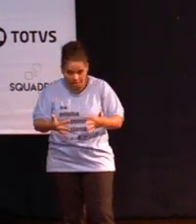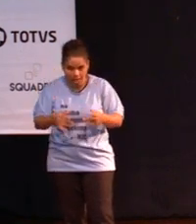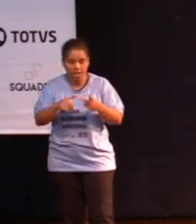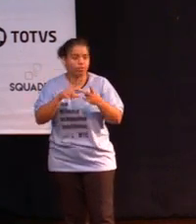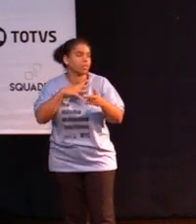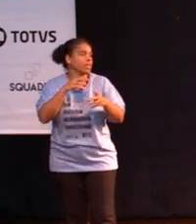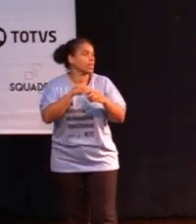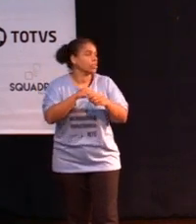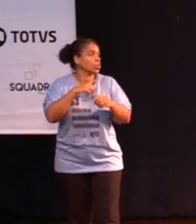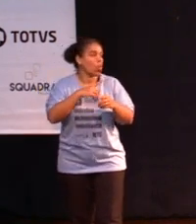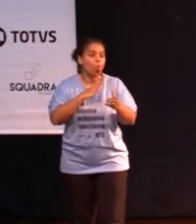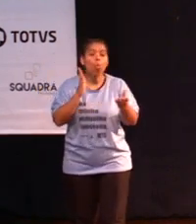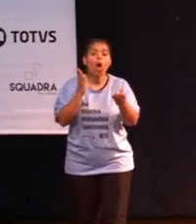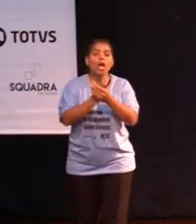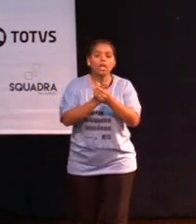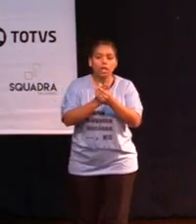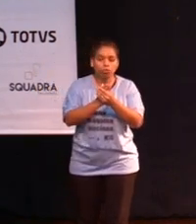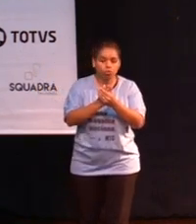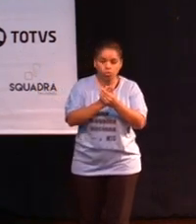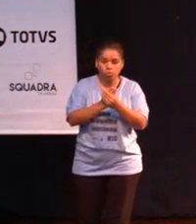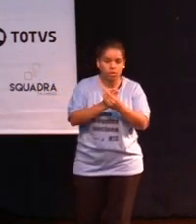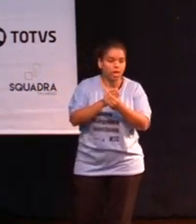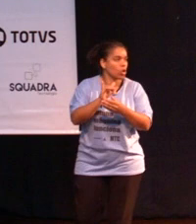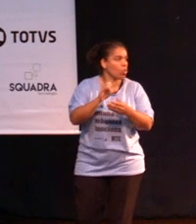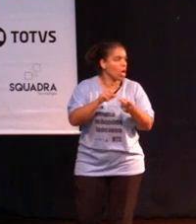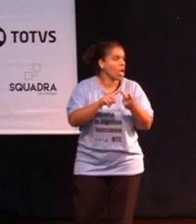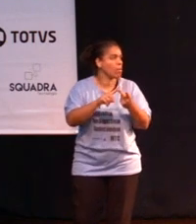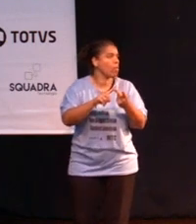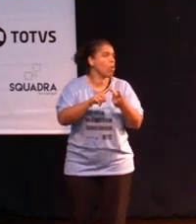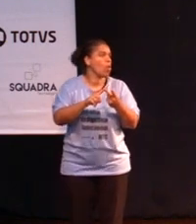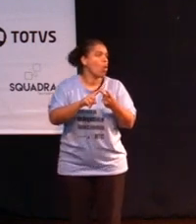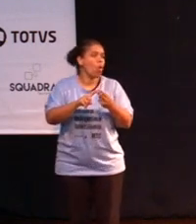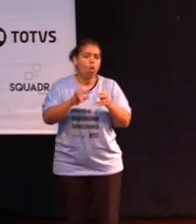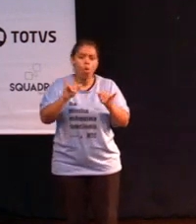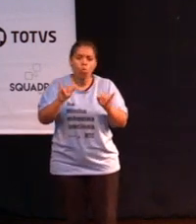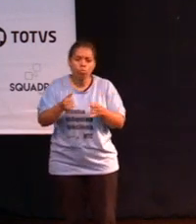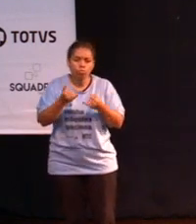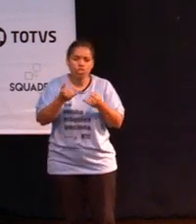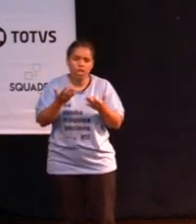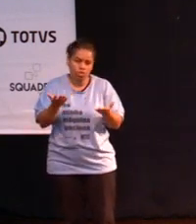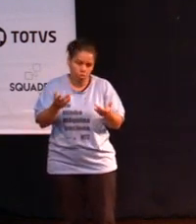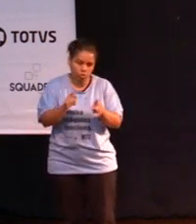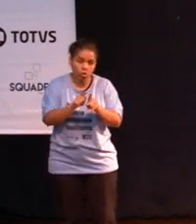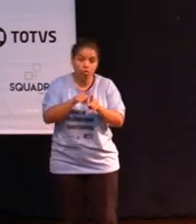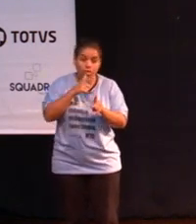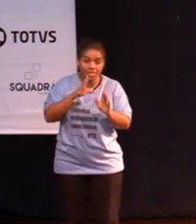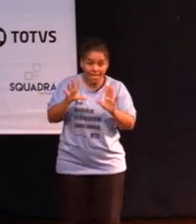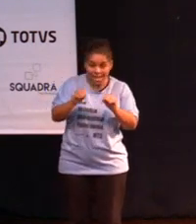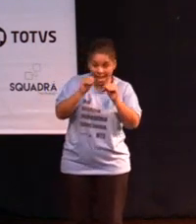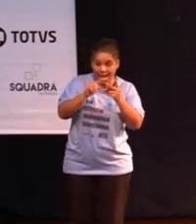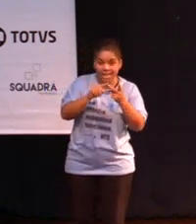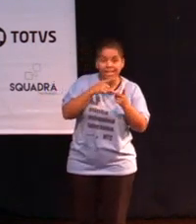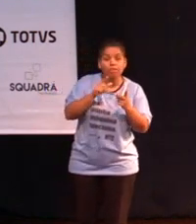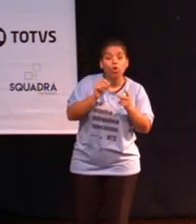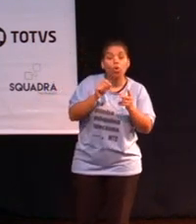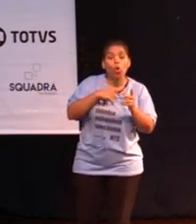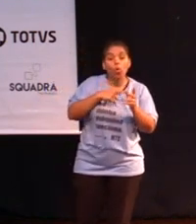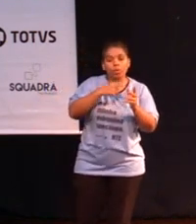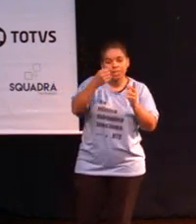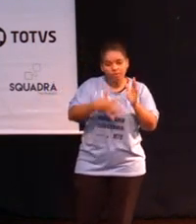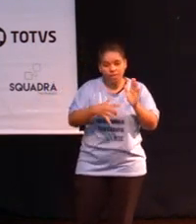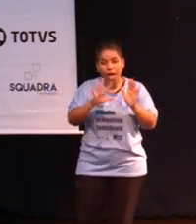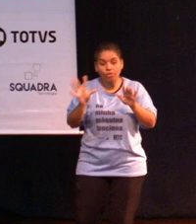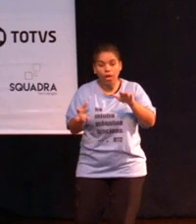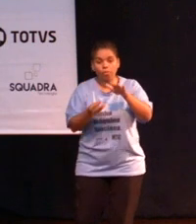um com um arquivo que novamente o imol o jejum só tá aí nesse arquivo você define como ele tem que ser ele vai pro